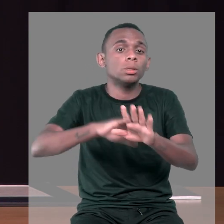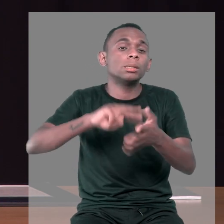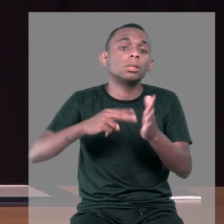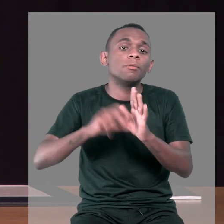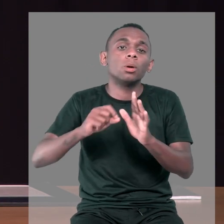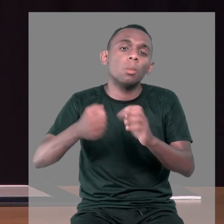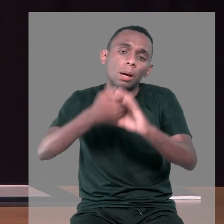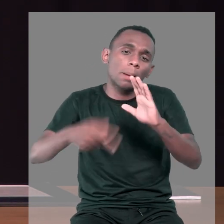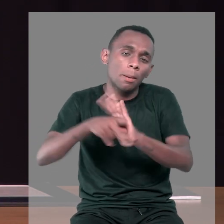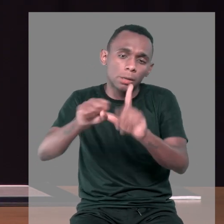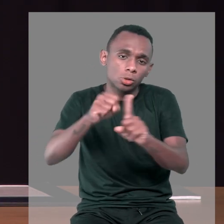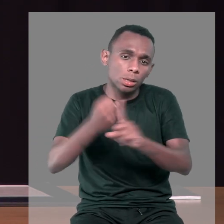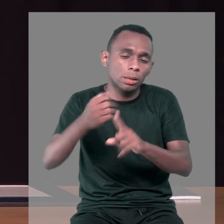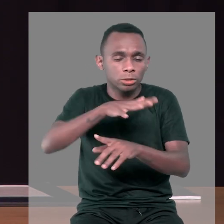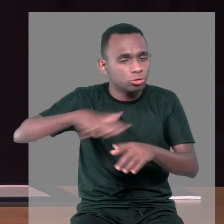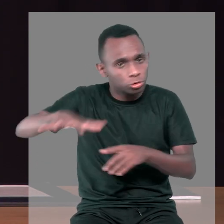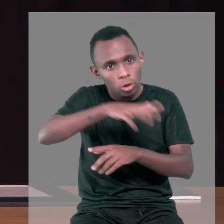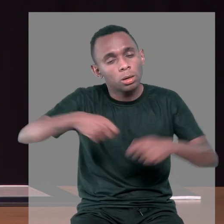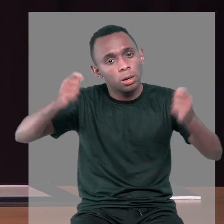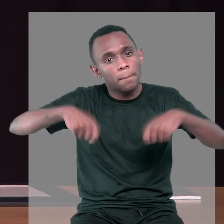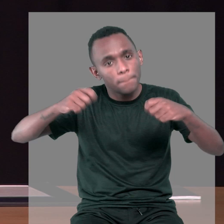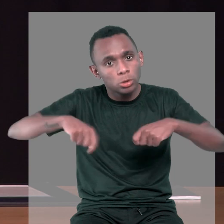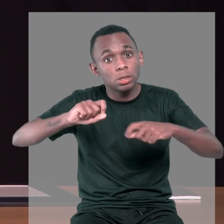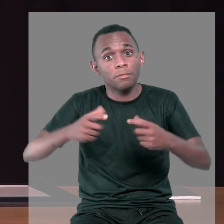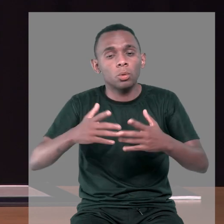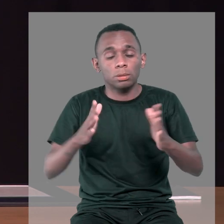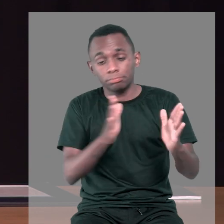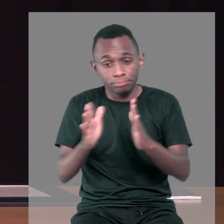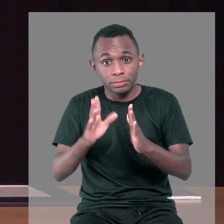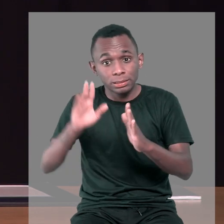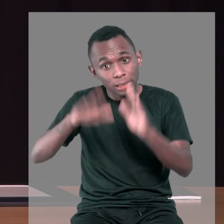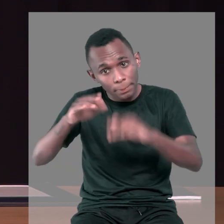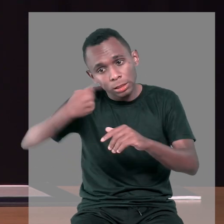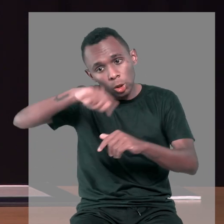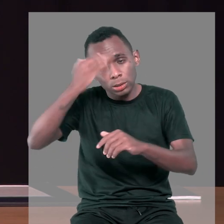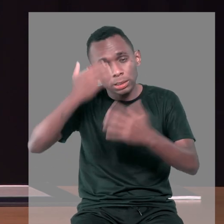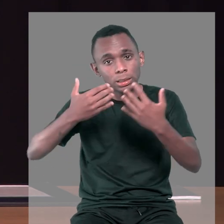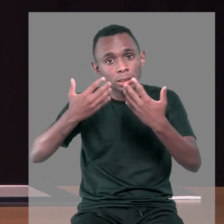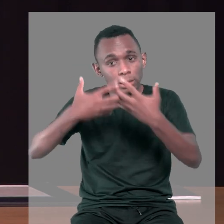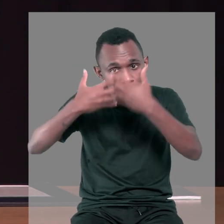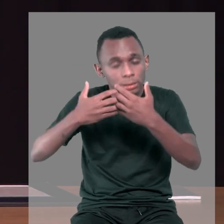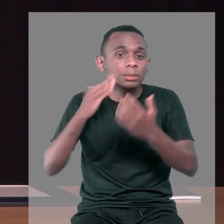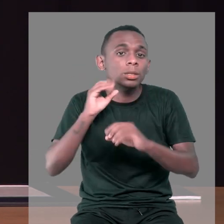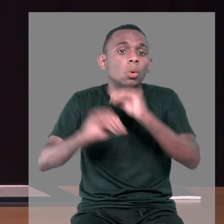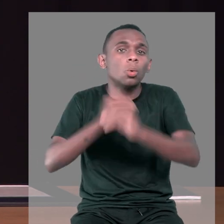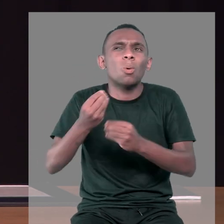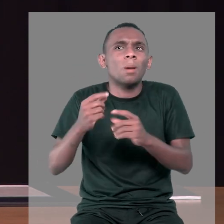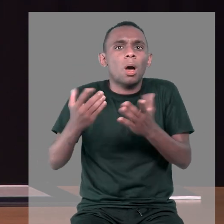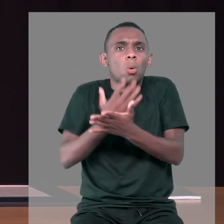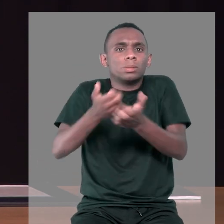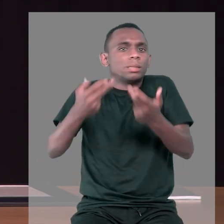um aspecto da sociedade de massa que permite, em parte, compreender aquilo que parece